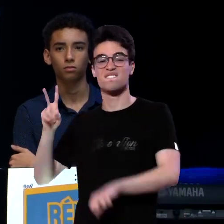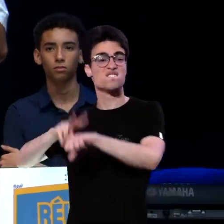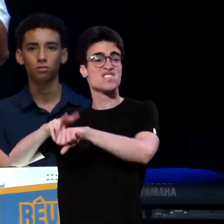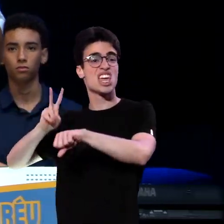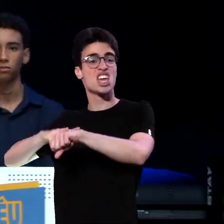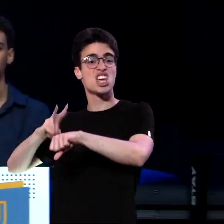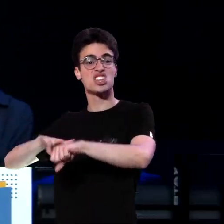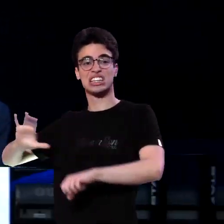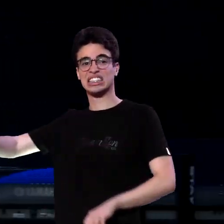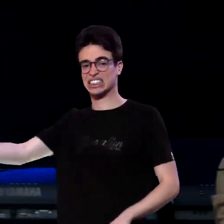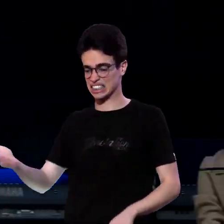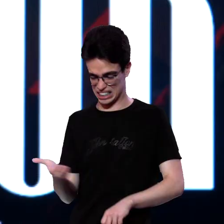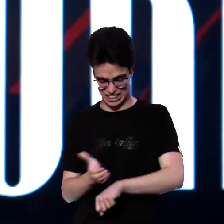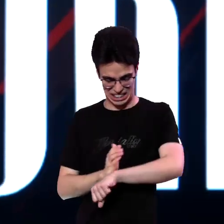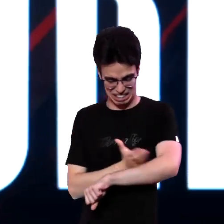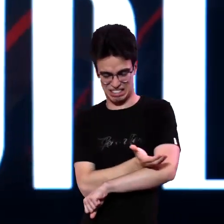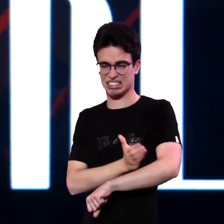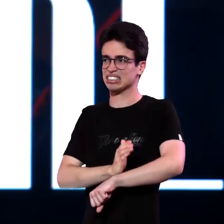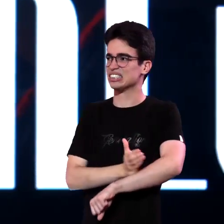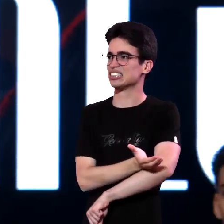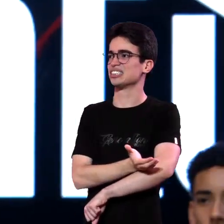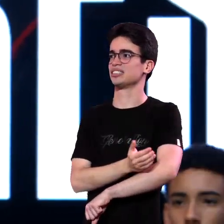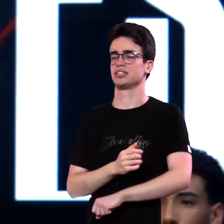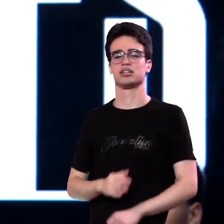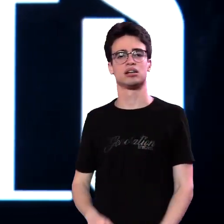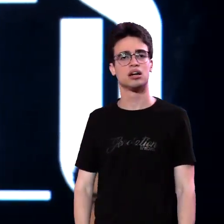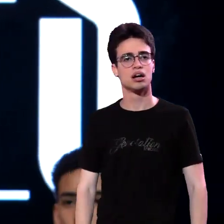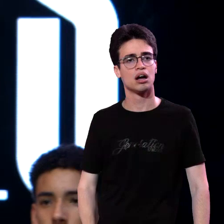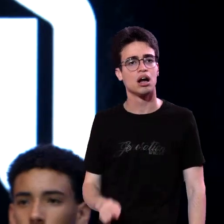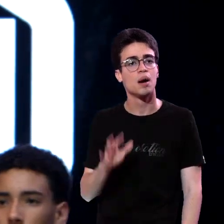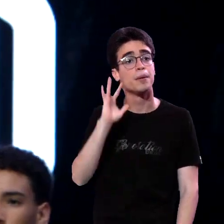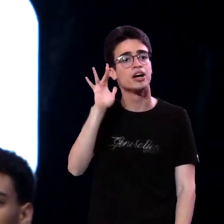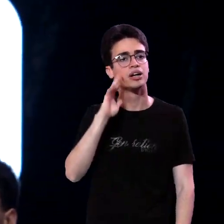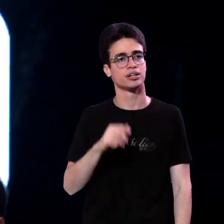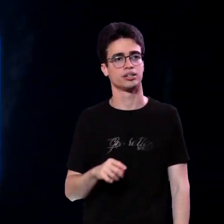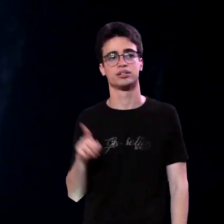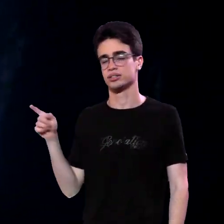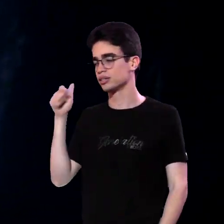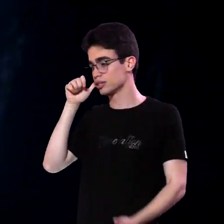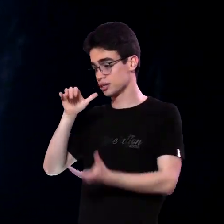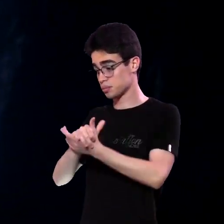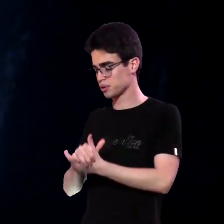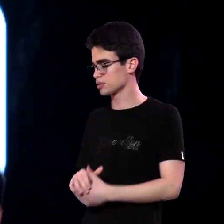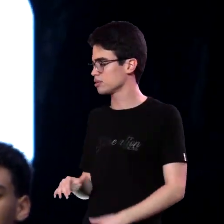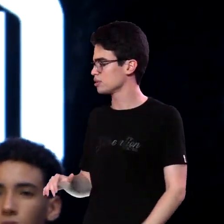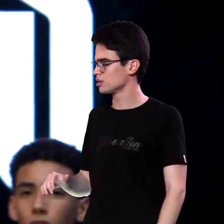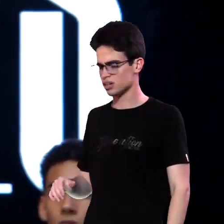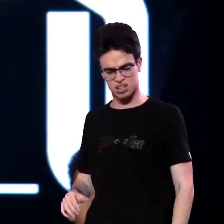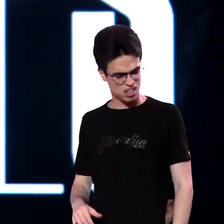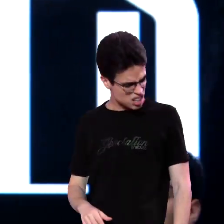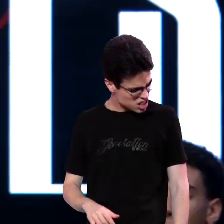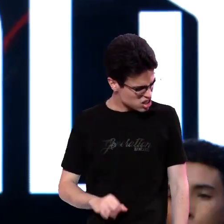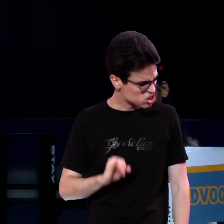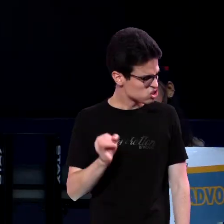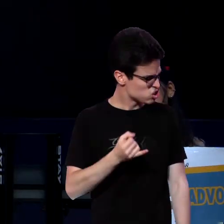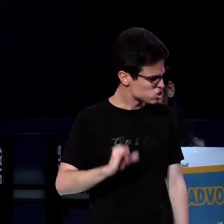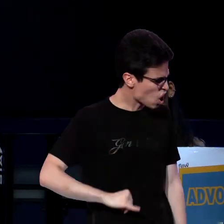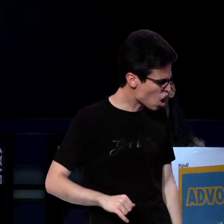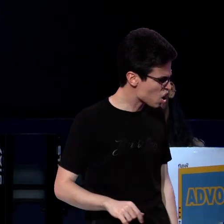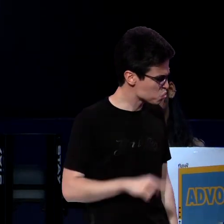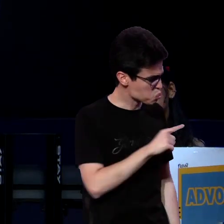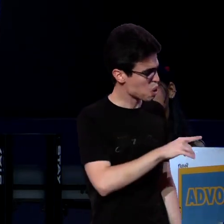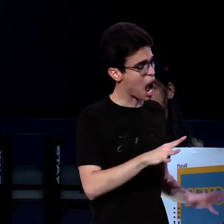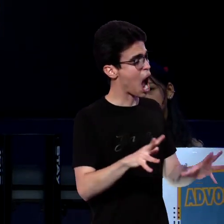vidro? E mesmo assim a esposa chega para ele e fala: Jó, amaldiçoa o seu Deus